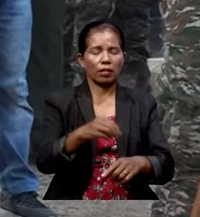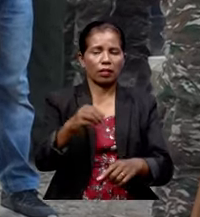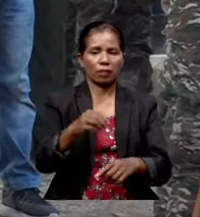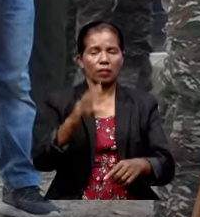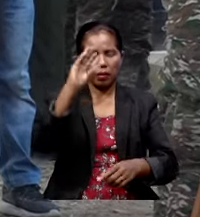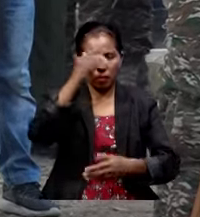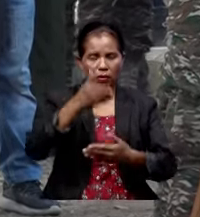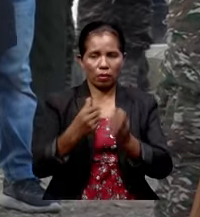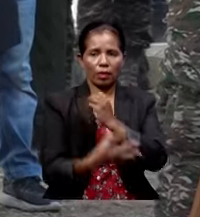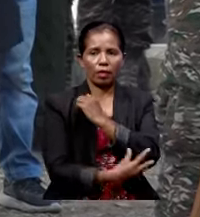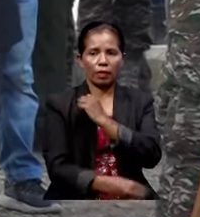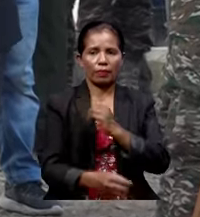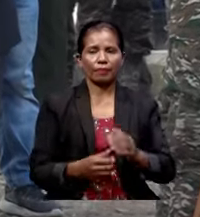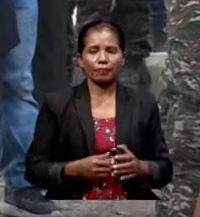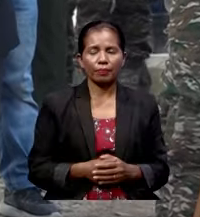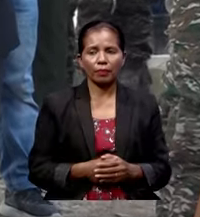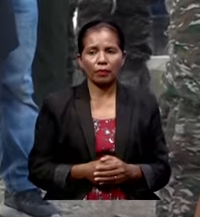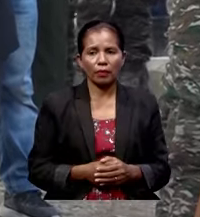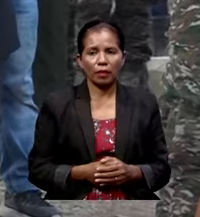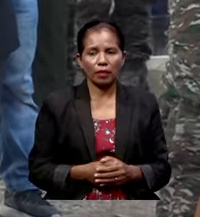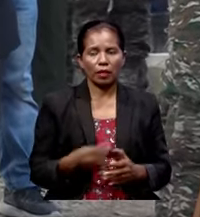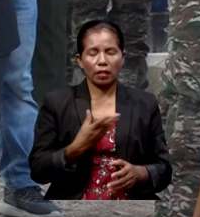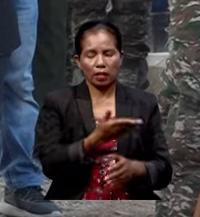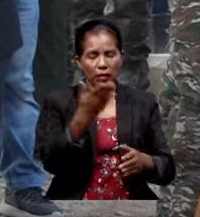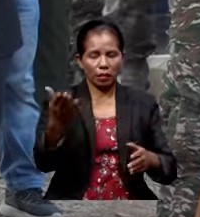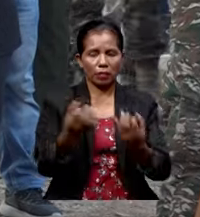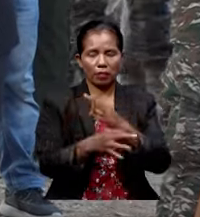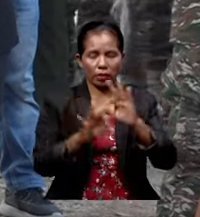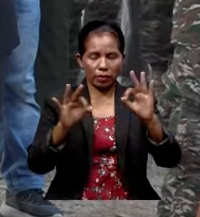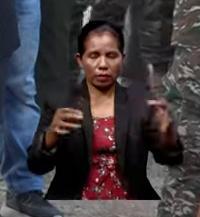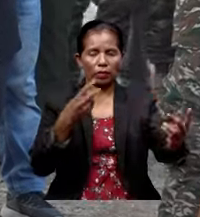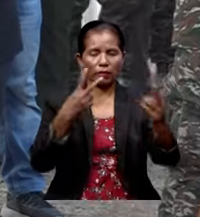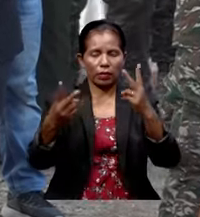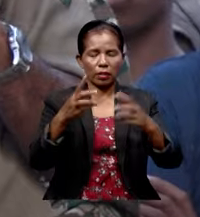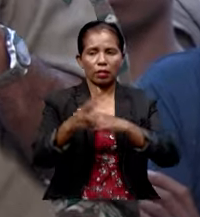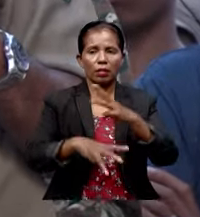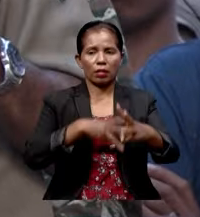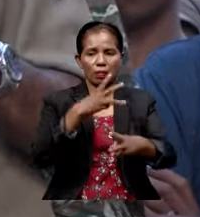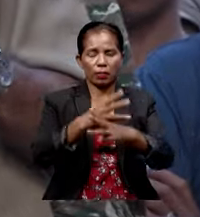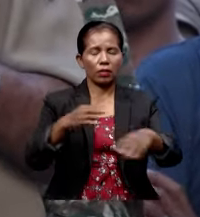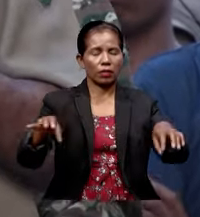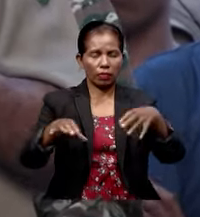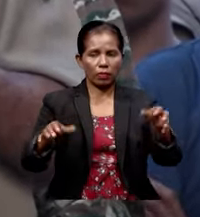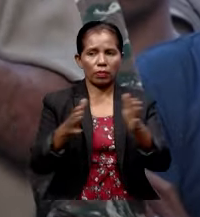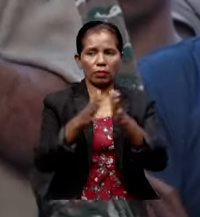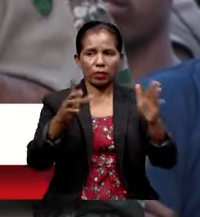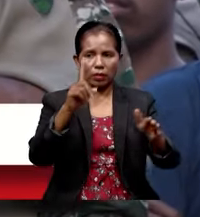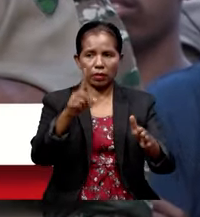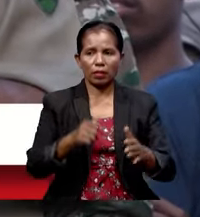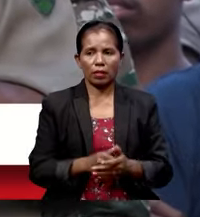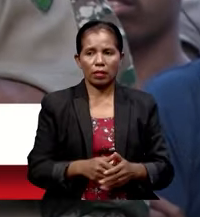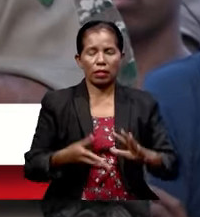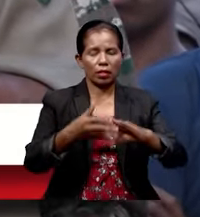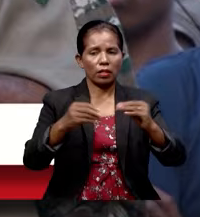Oankiak. Maualim fununa em calo, e da bota remata uma viagem a mundo com missão cumprida.